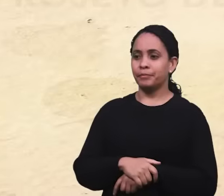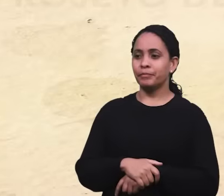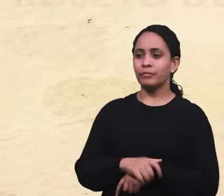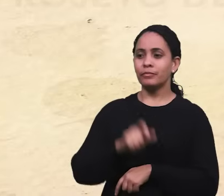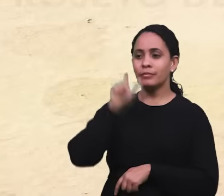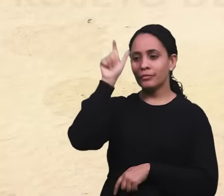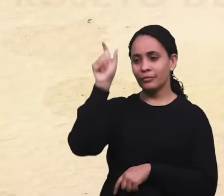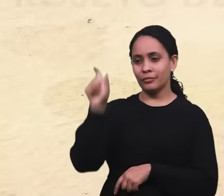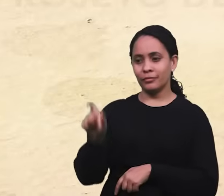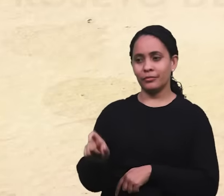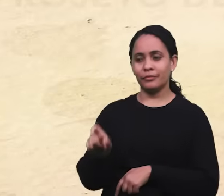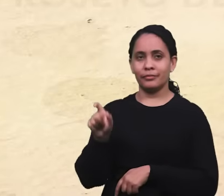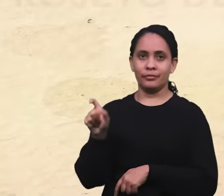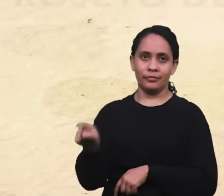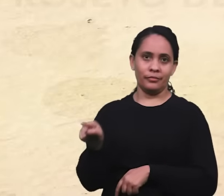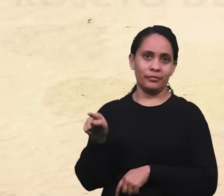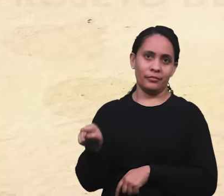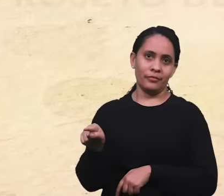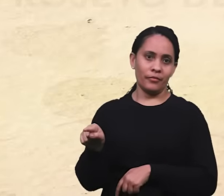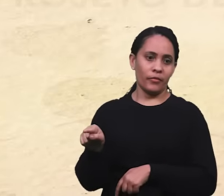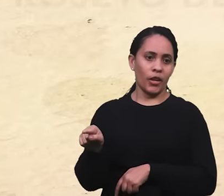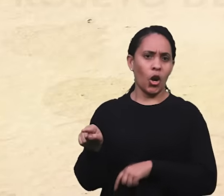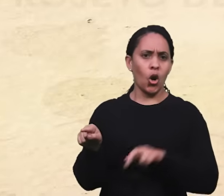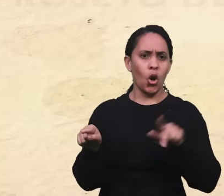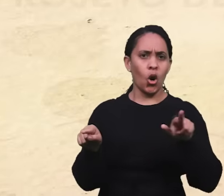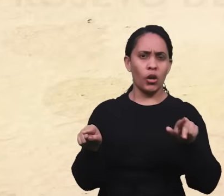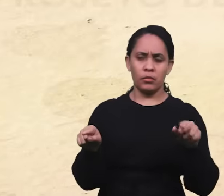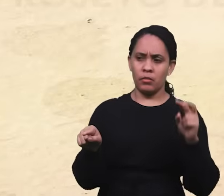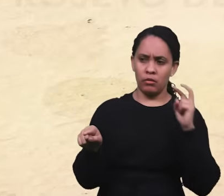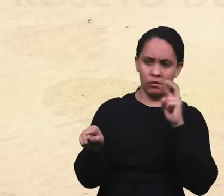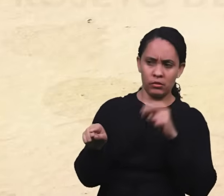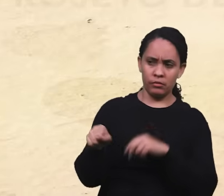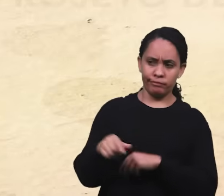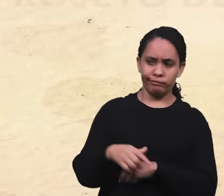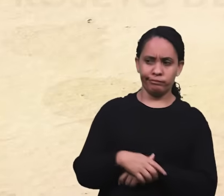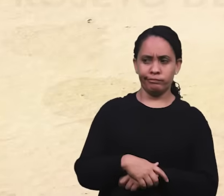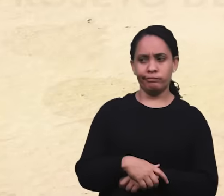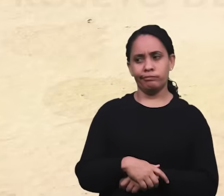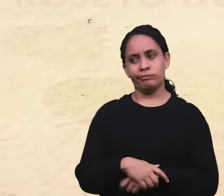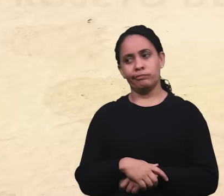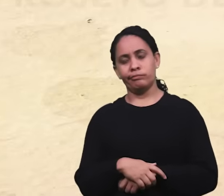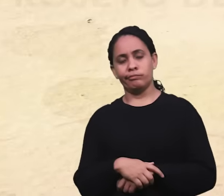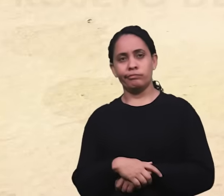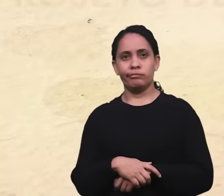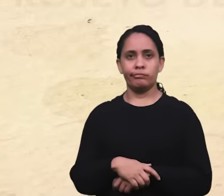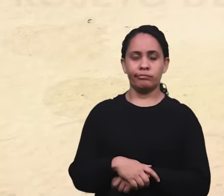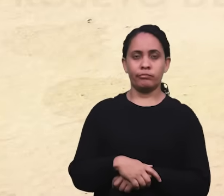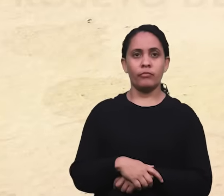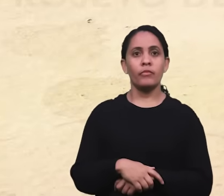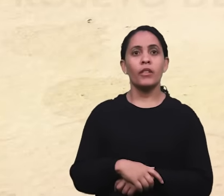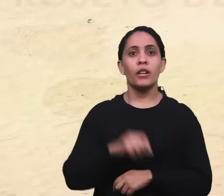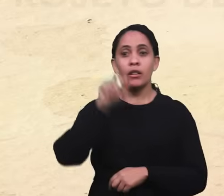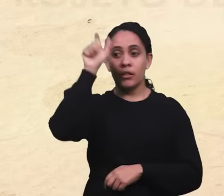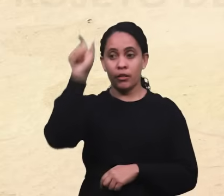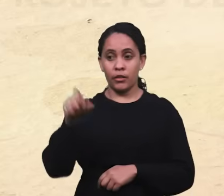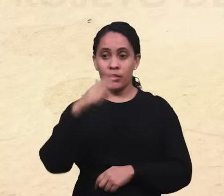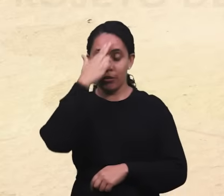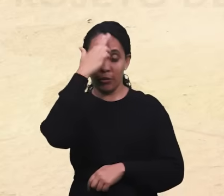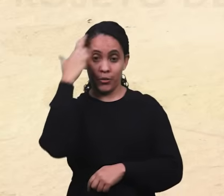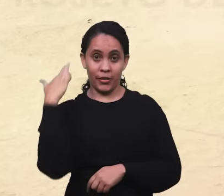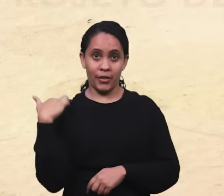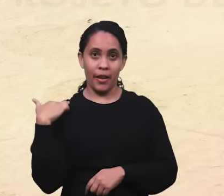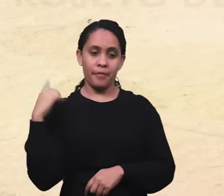que ele trazia uma má fama dos irmãos a Jacó. Então, José